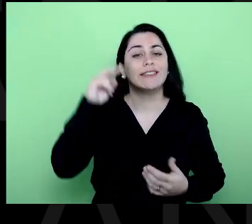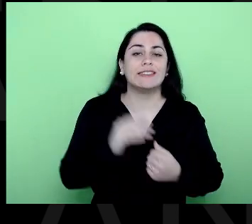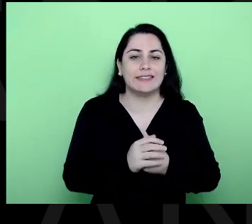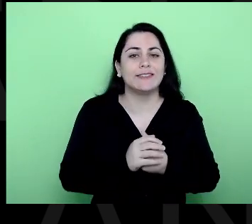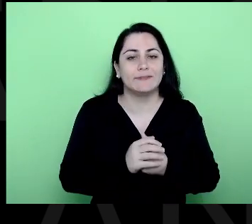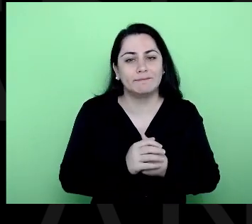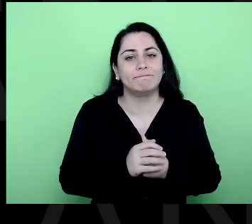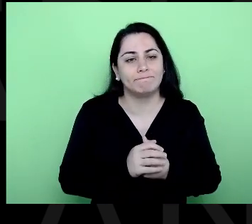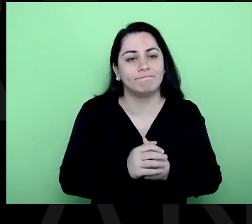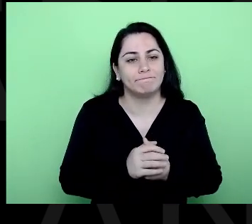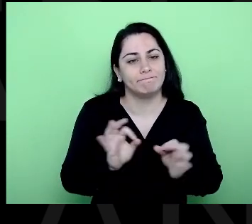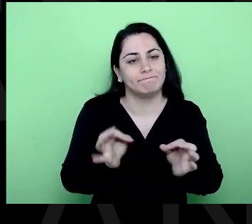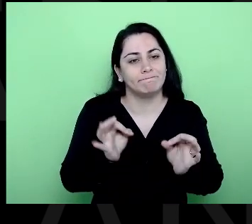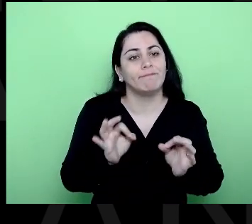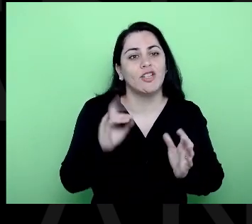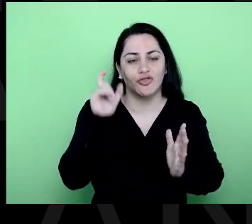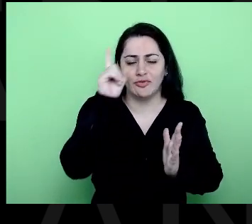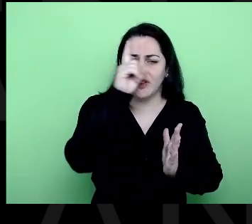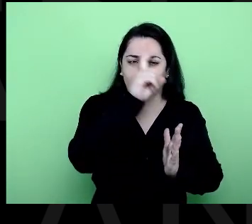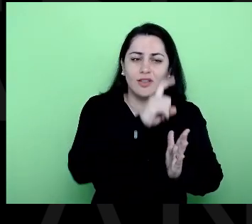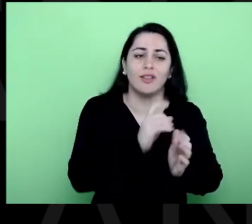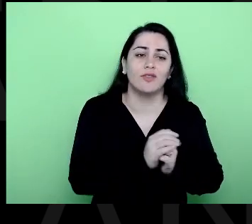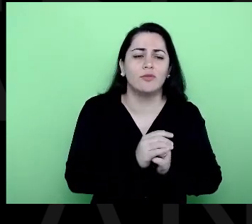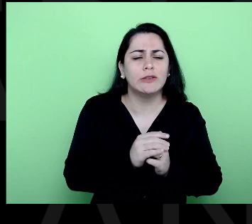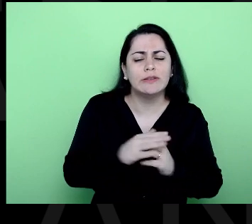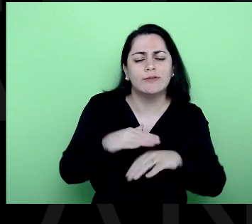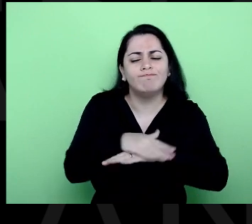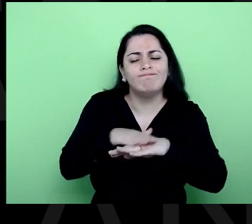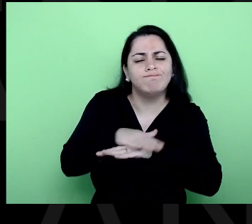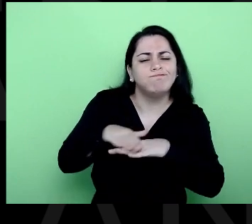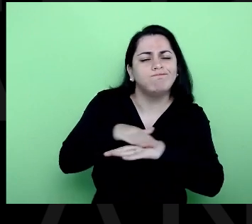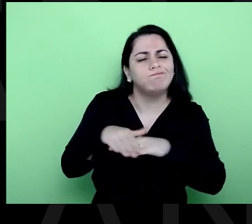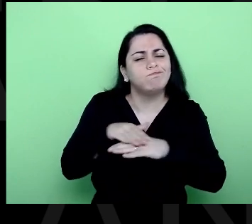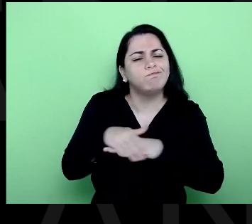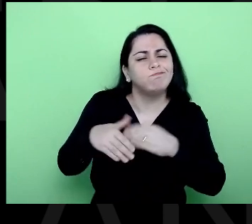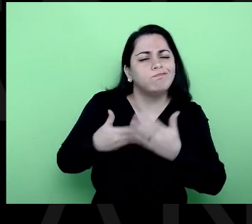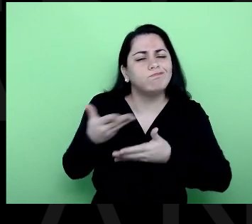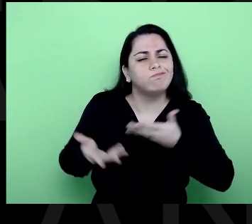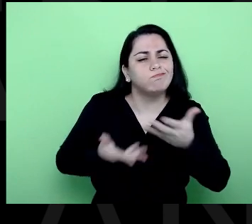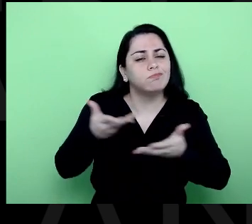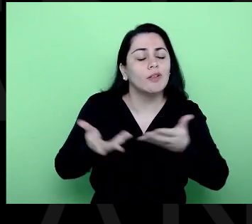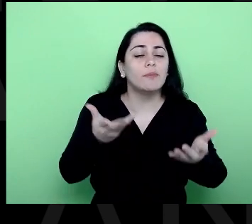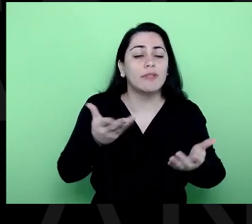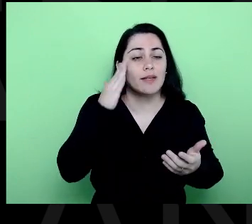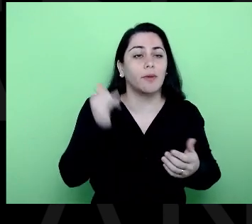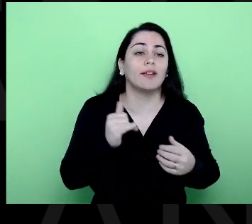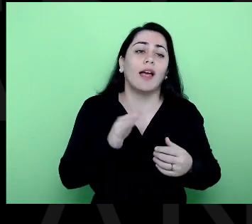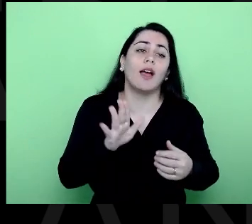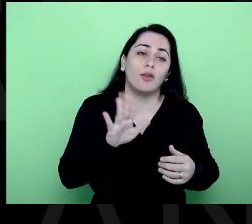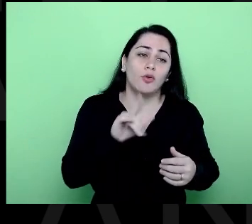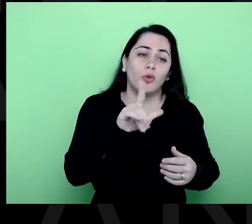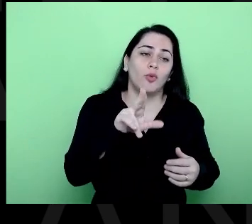realmente difícil. É uma negociação, né? Você tem que saber. Agora, Luiz, a gente está roubando